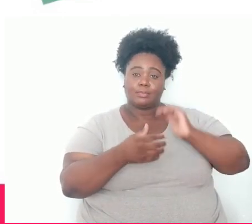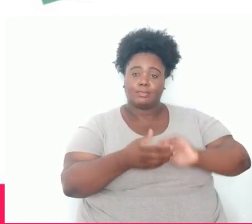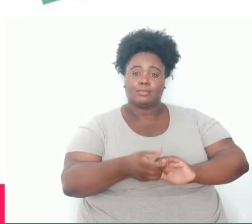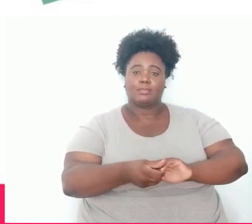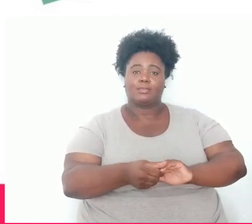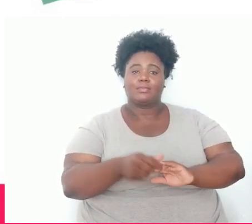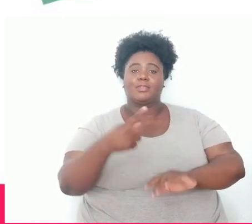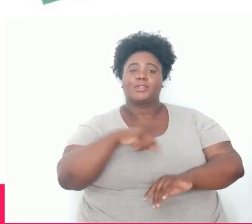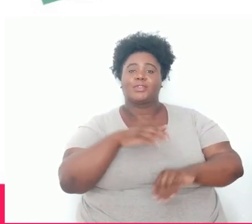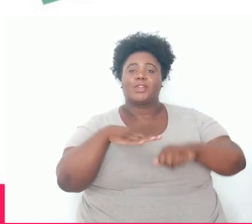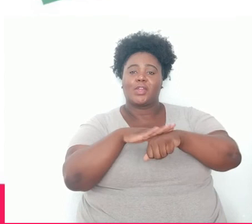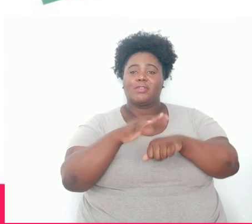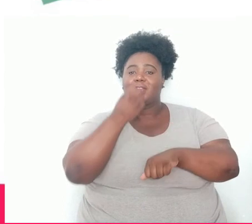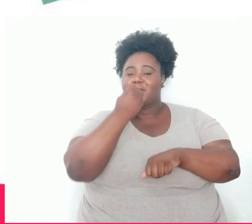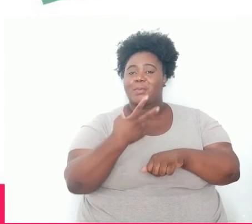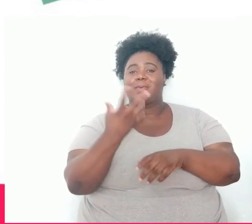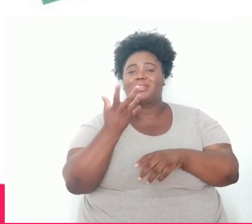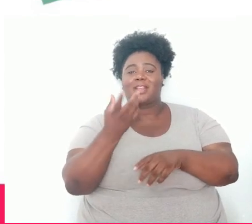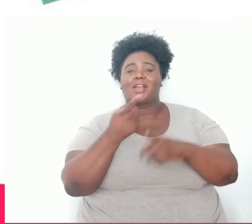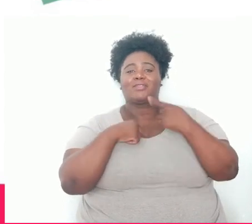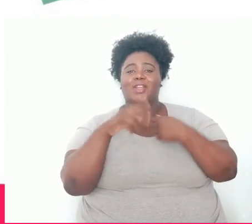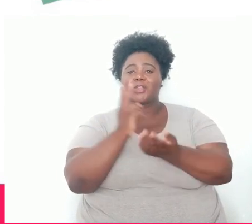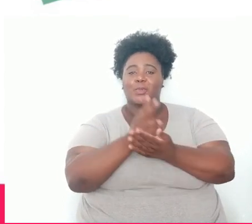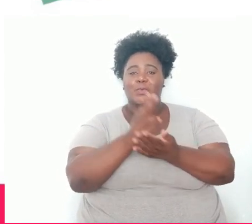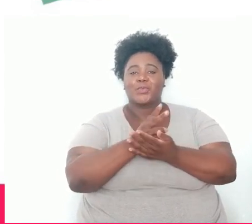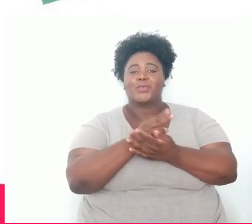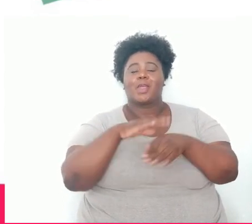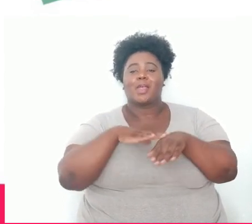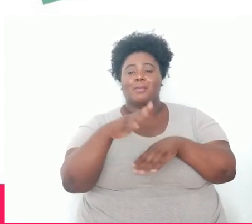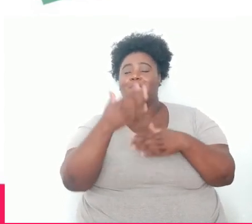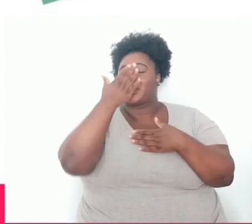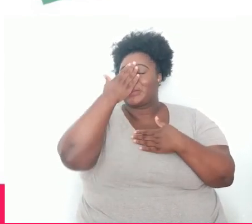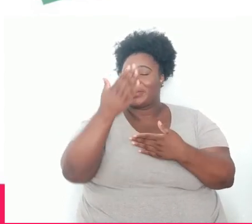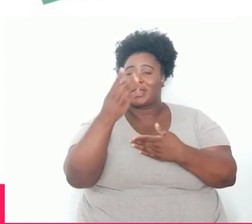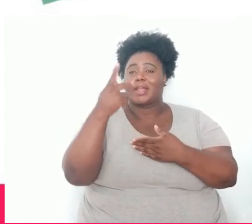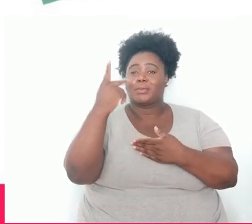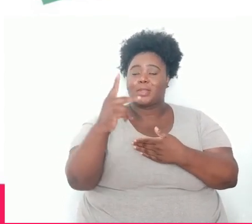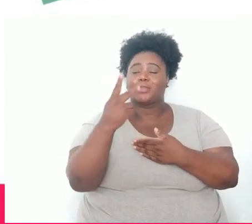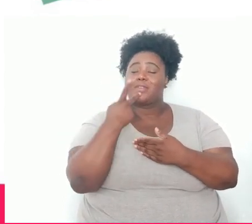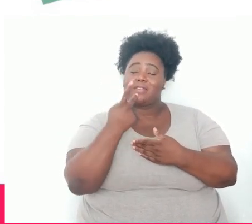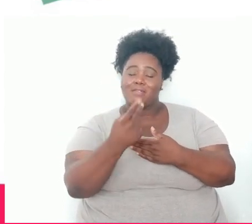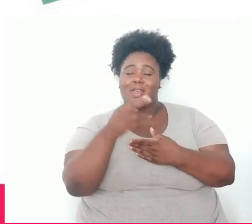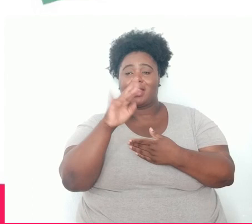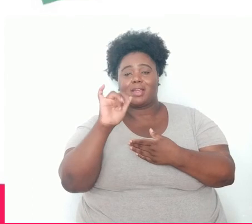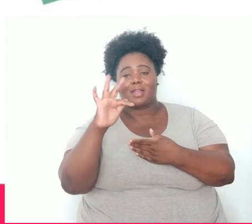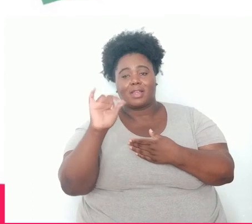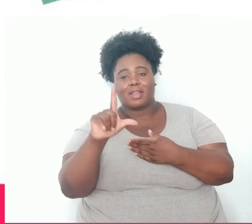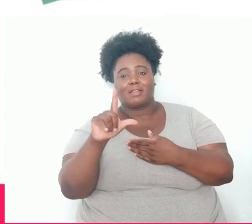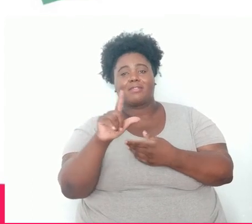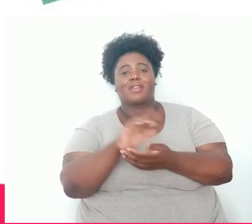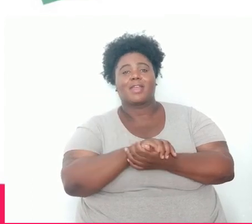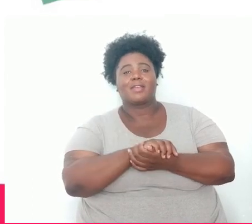Epa, que trânsito bom, hein? Diálogo bom é esse que dá vontade de continuar aqui conversando até. Muito obrigado pelas suas contribuições,